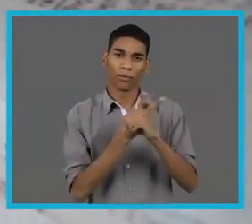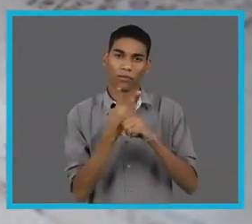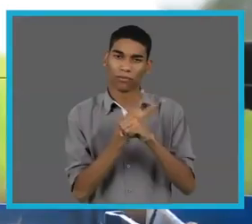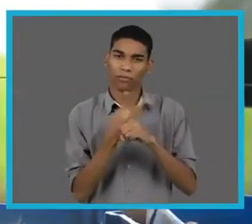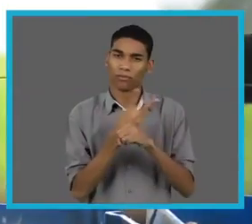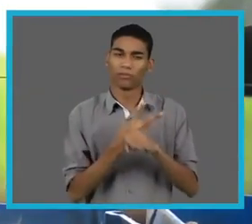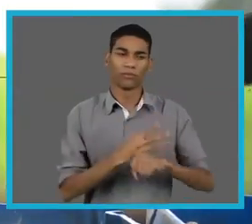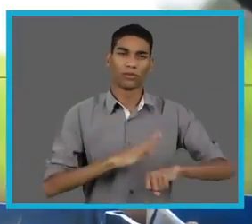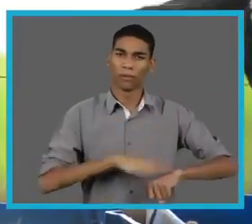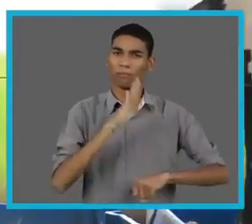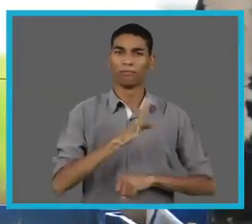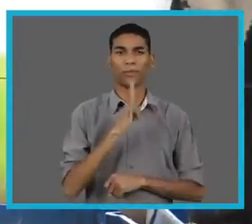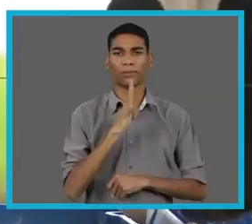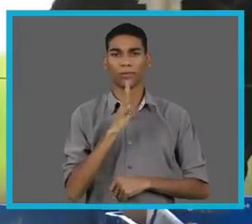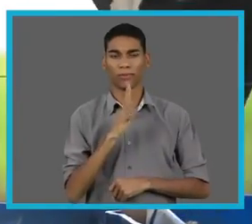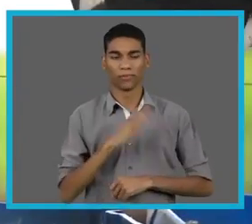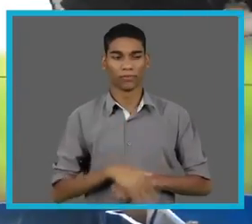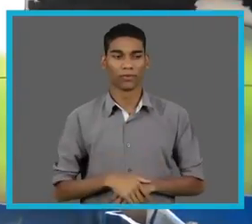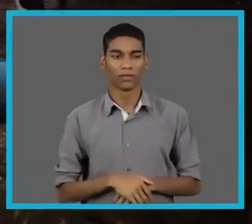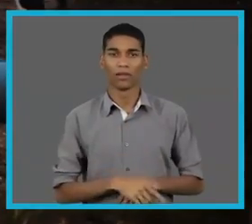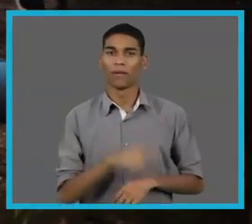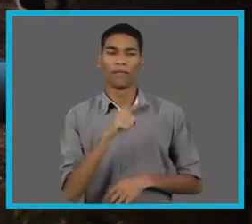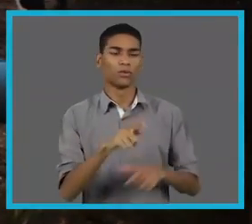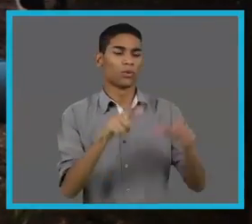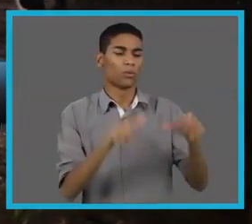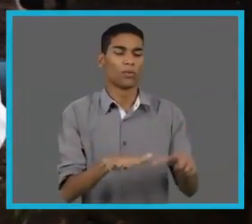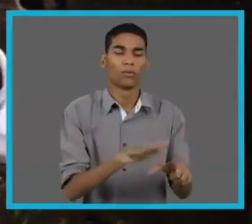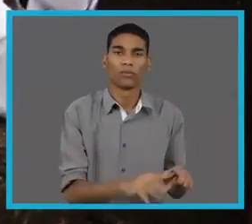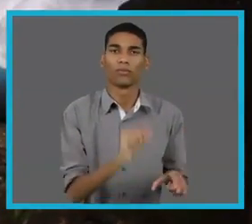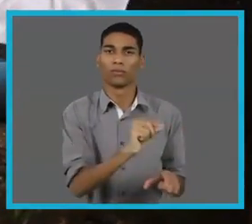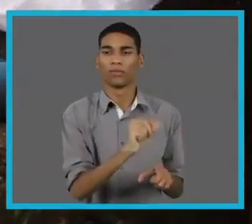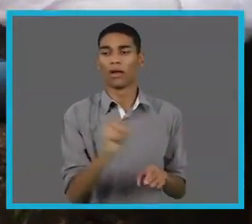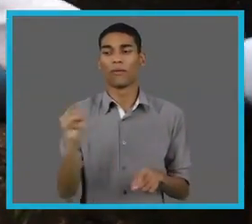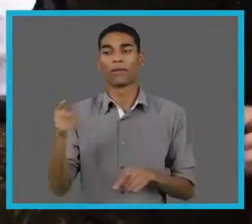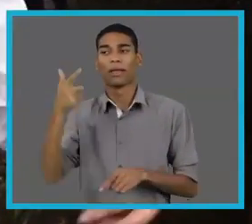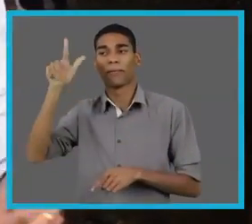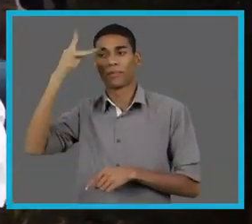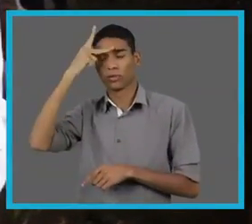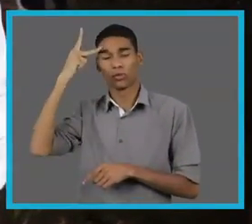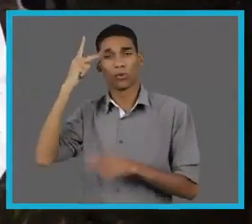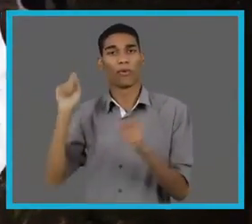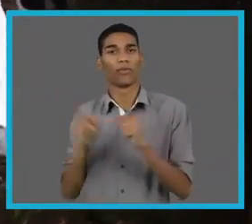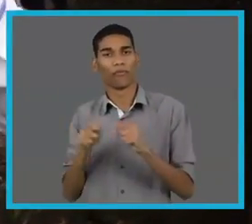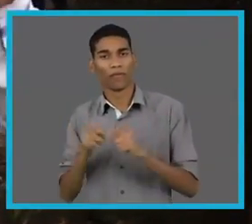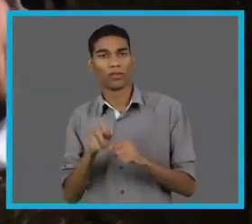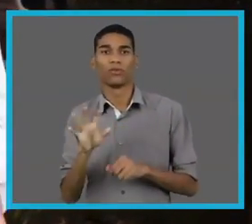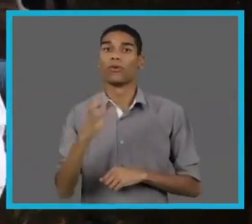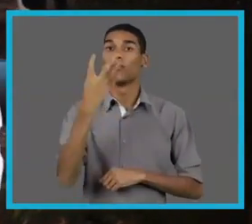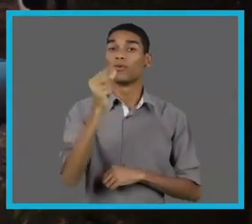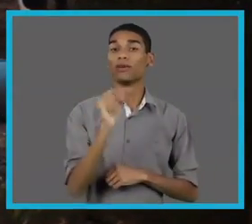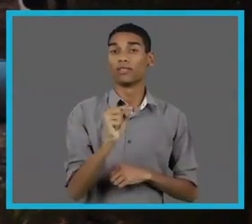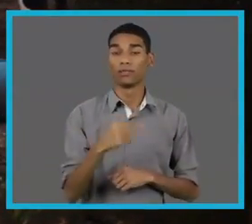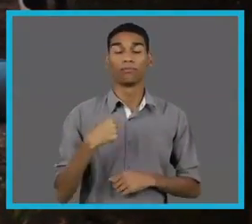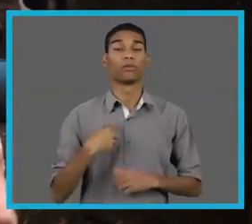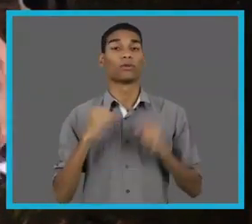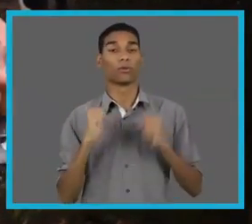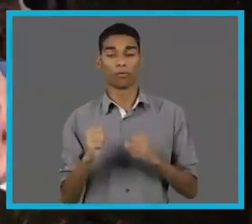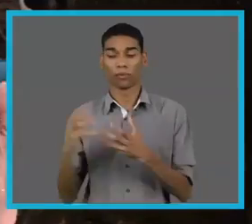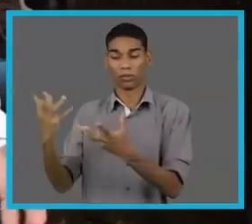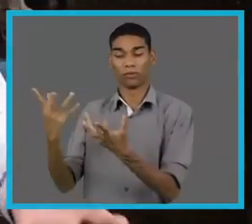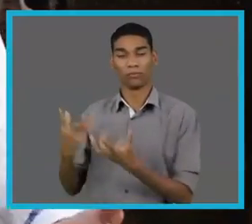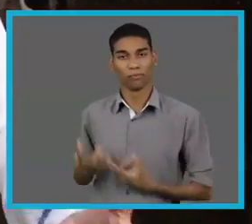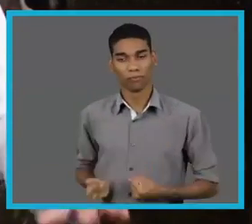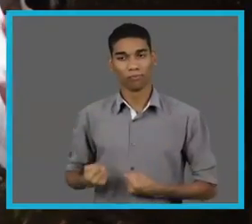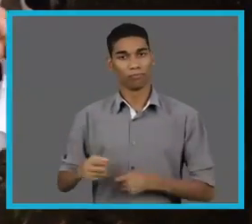rurais para buscar ainda mais conhecimento. O que, que tem naquela propriedade? O que, que o outro produtor faz? O que está acontecendo que